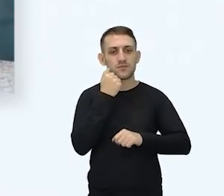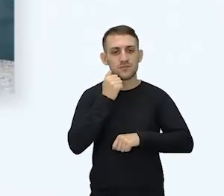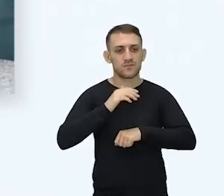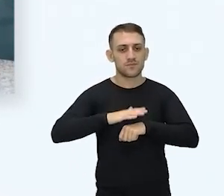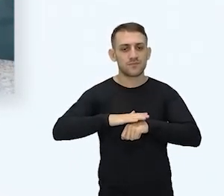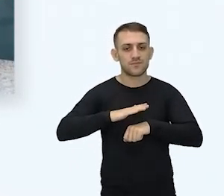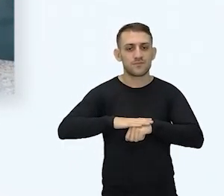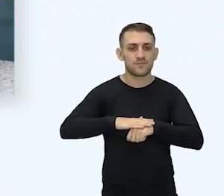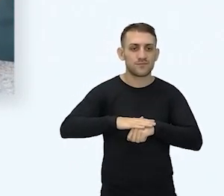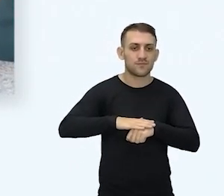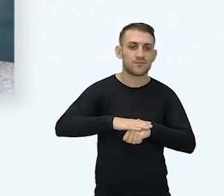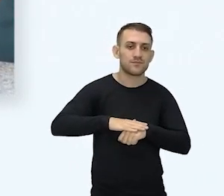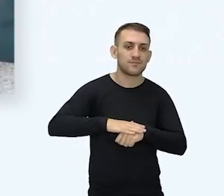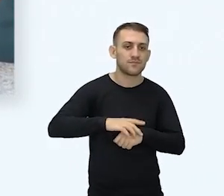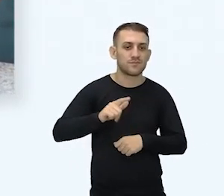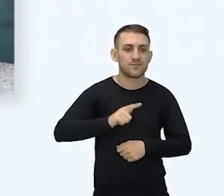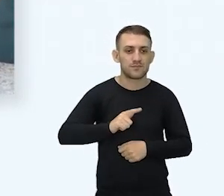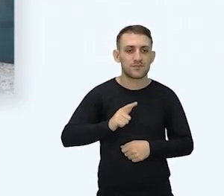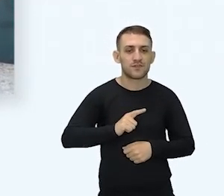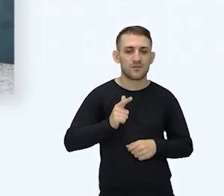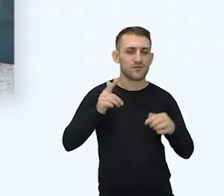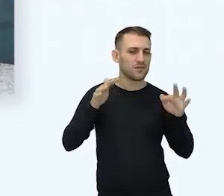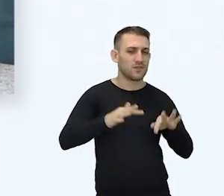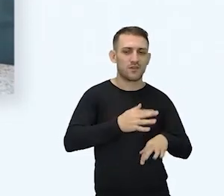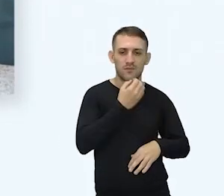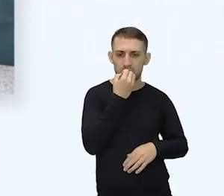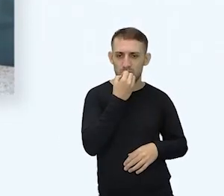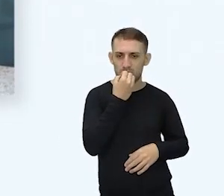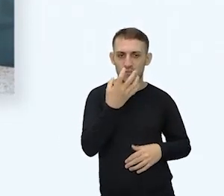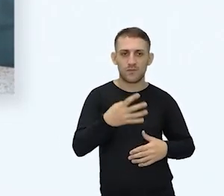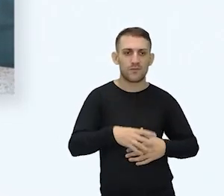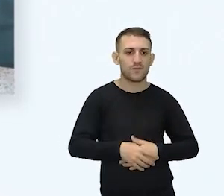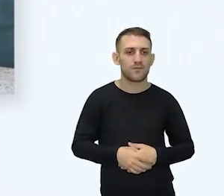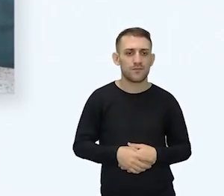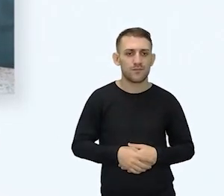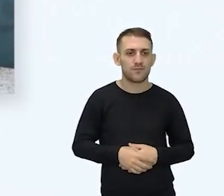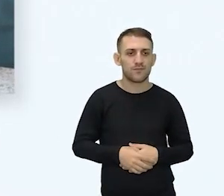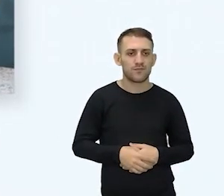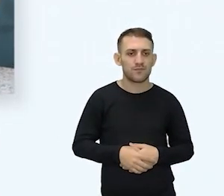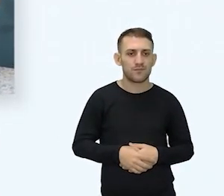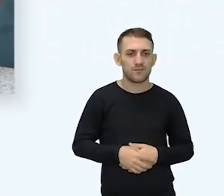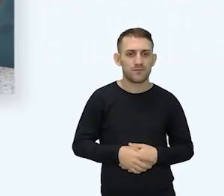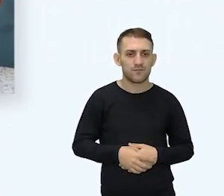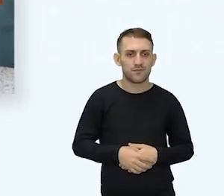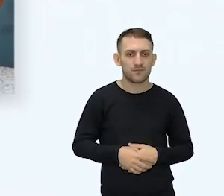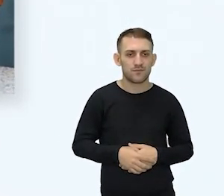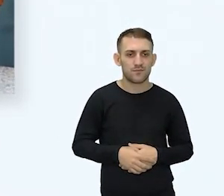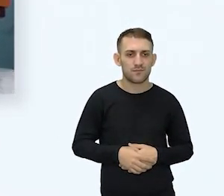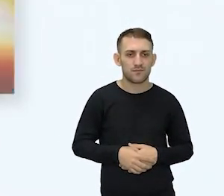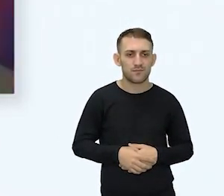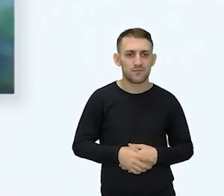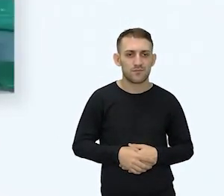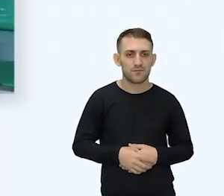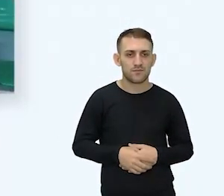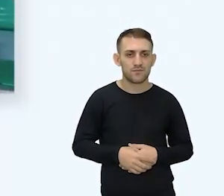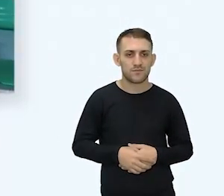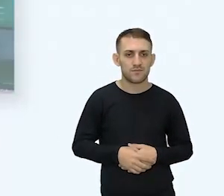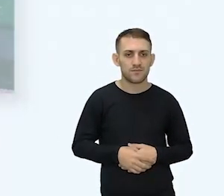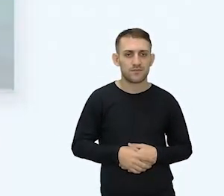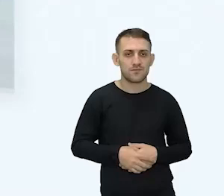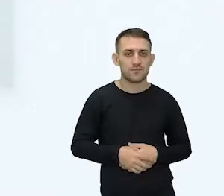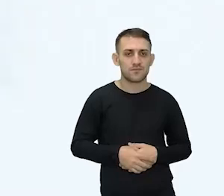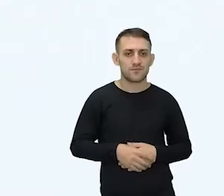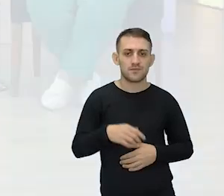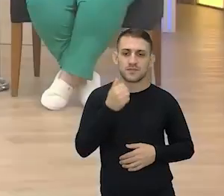Ação teve um resultado muito bom, pois aumentou o índice, né, da aprendizagem dos alunos. Ciências